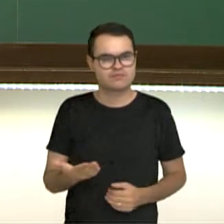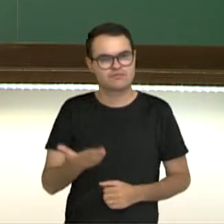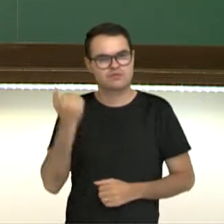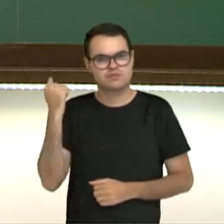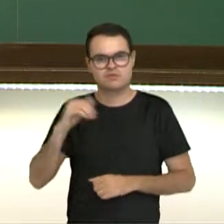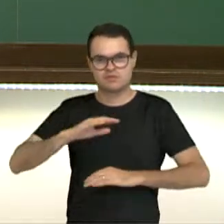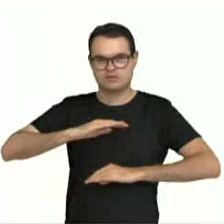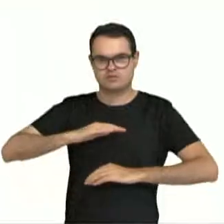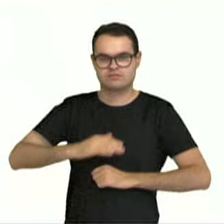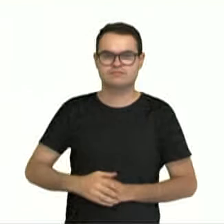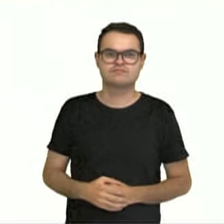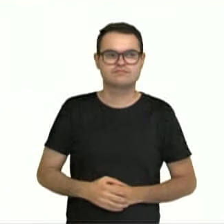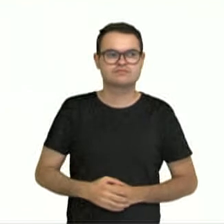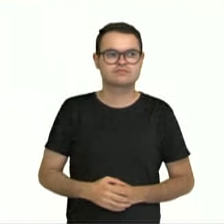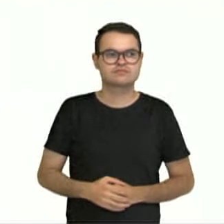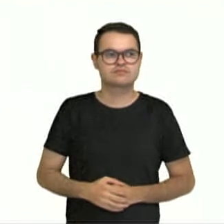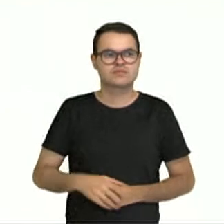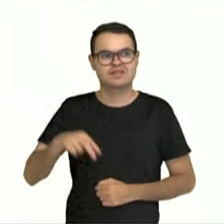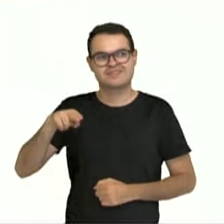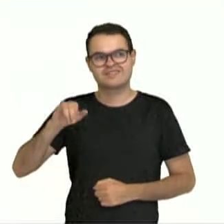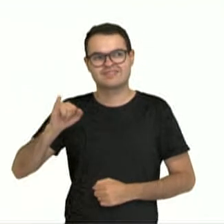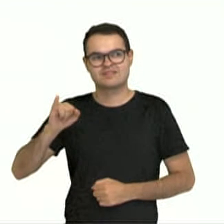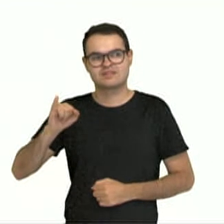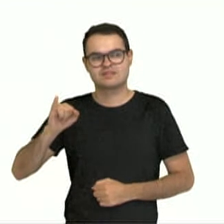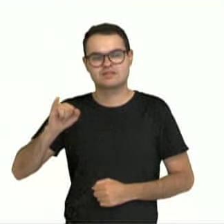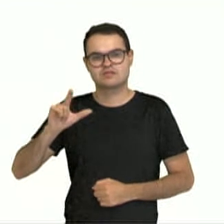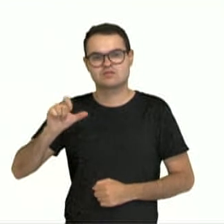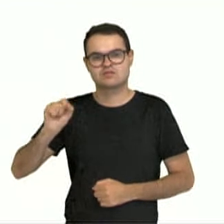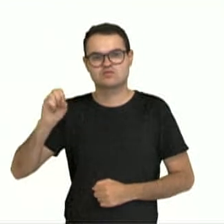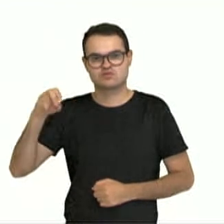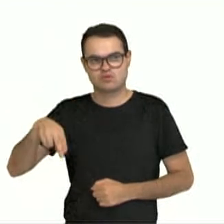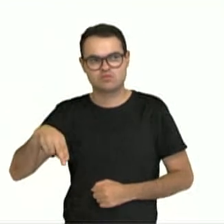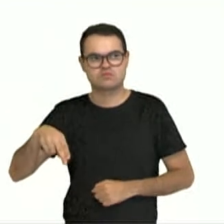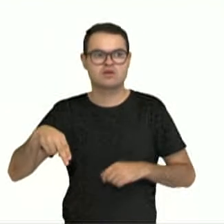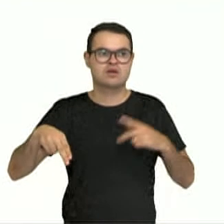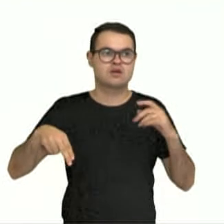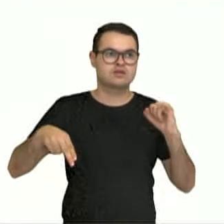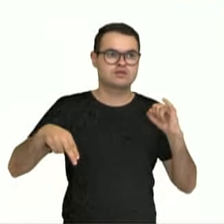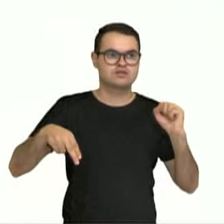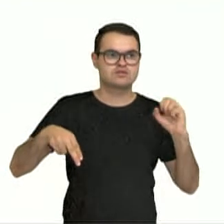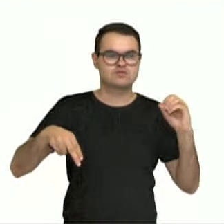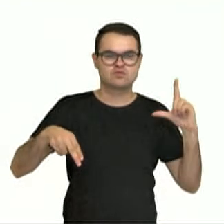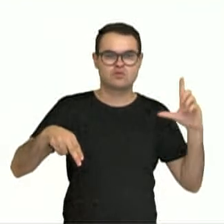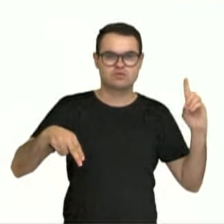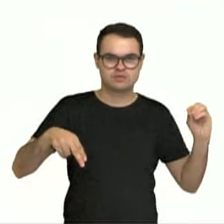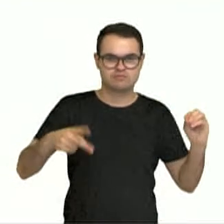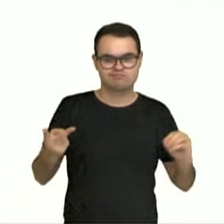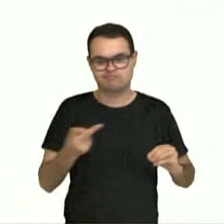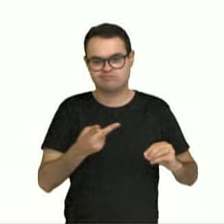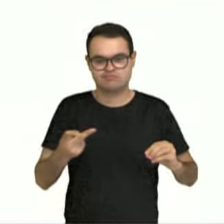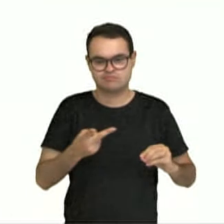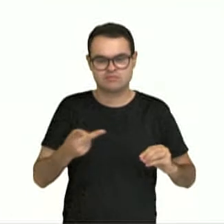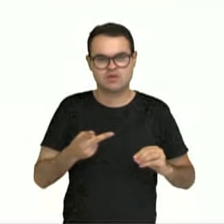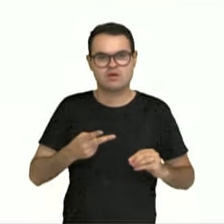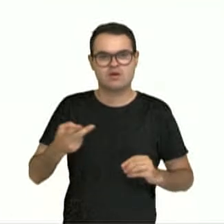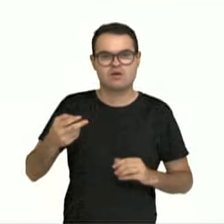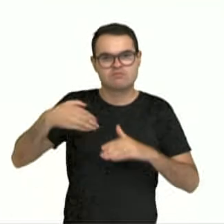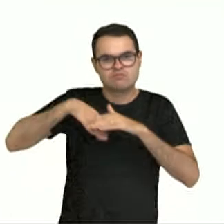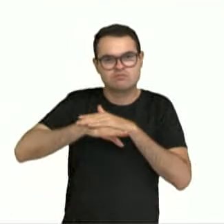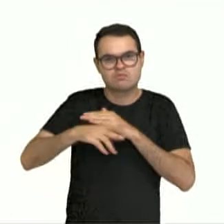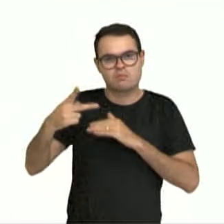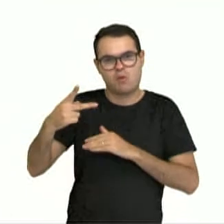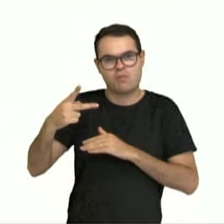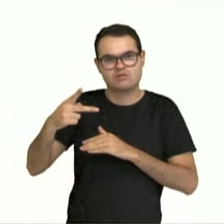situação? Nilson e Isolda resolveram abrir uma poupança conjunta. Nilson entrou com